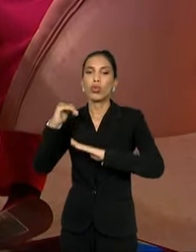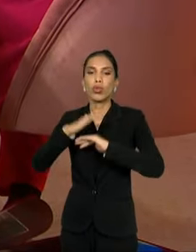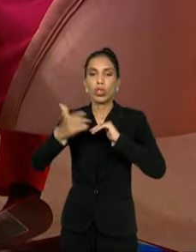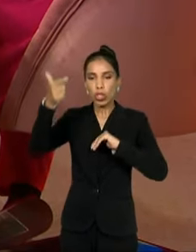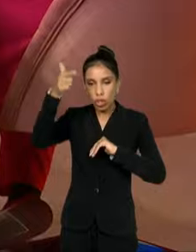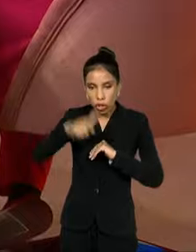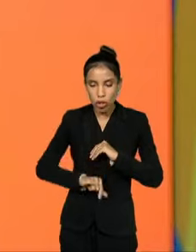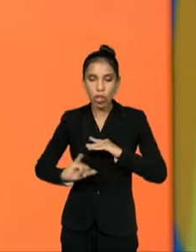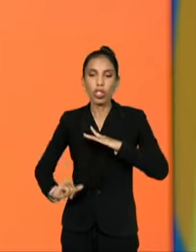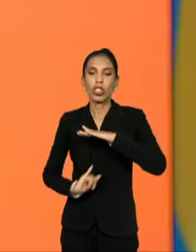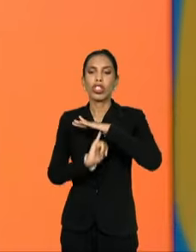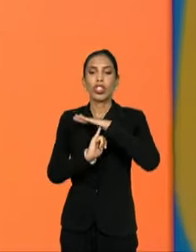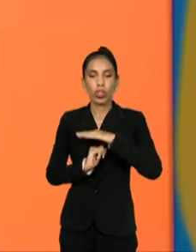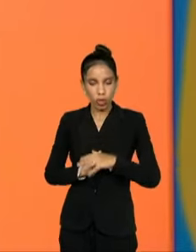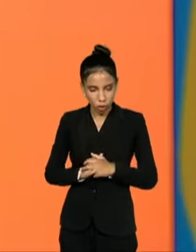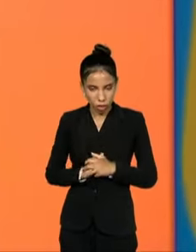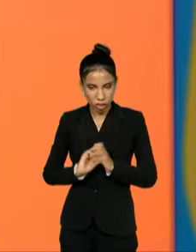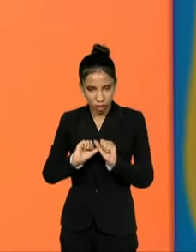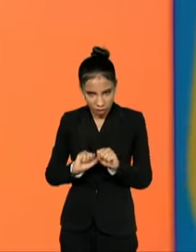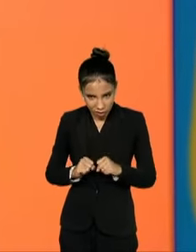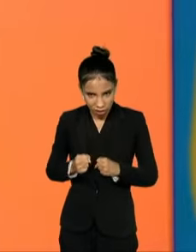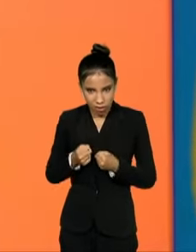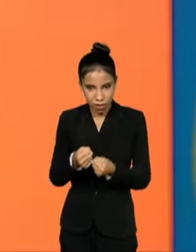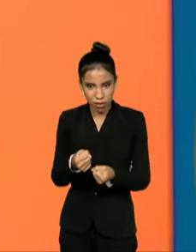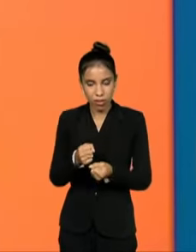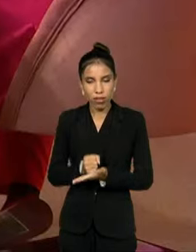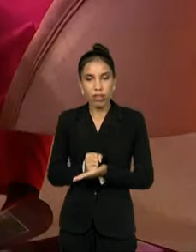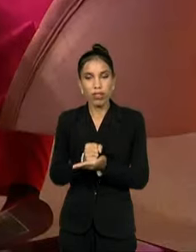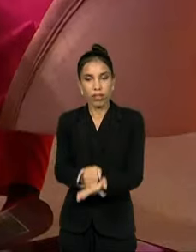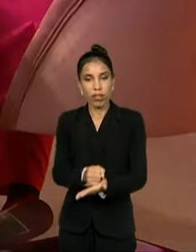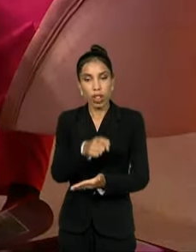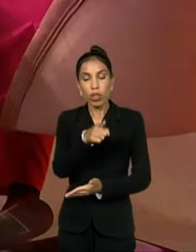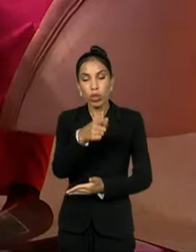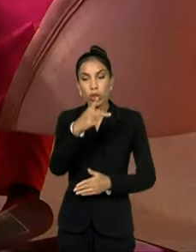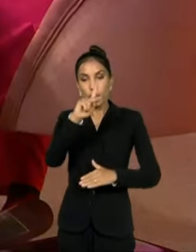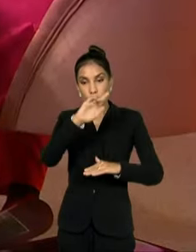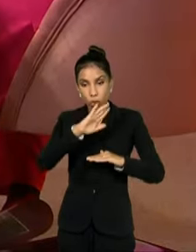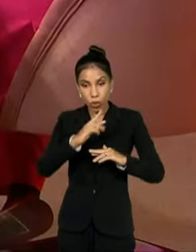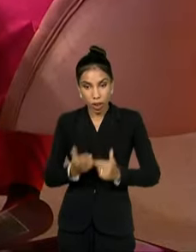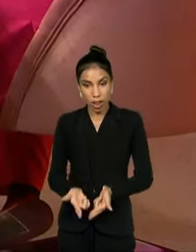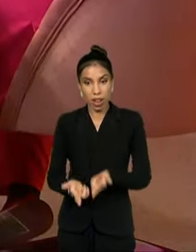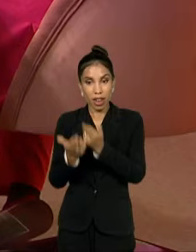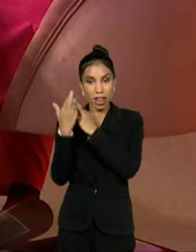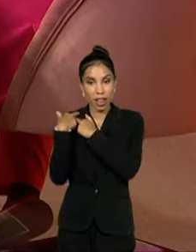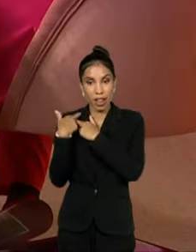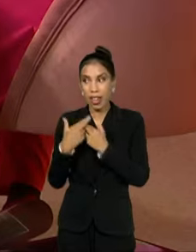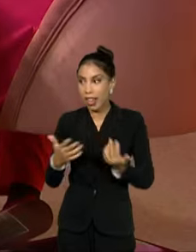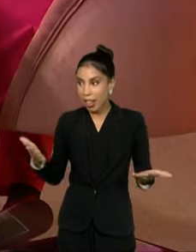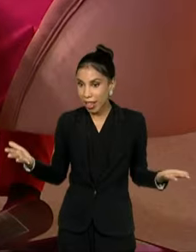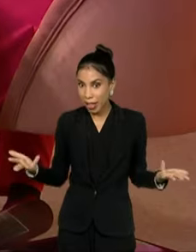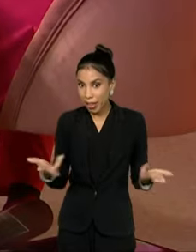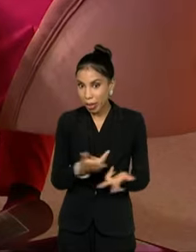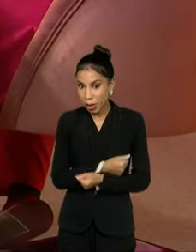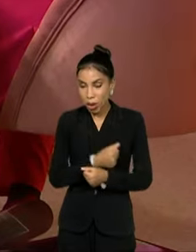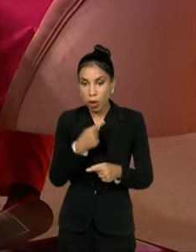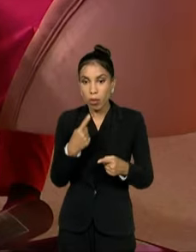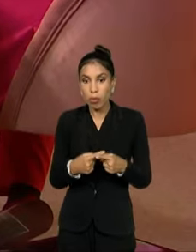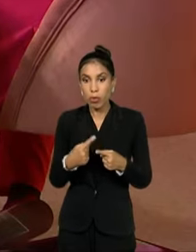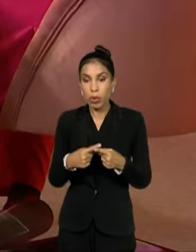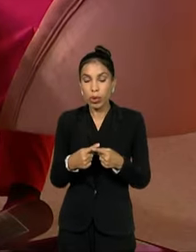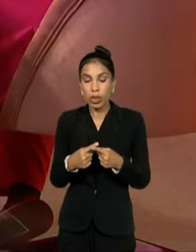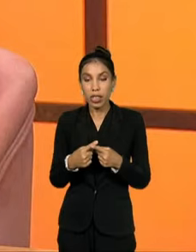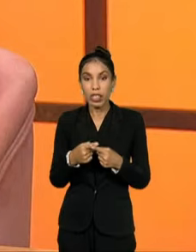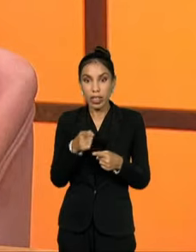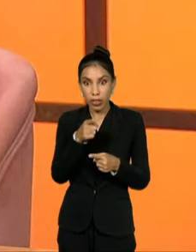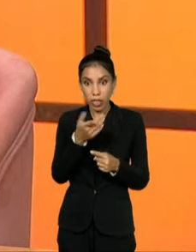instituições, vamos dar força. Amada, a tua tarefa é inglória, né? De nos convencer de que há a